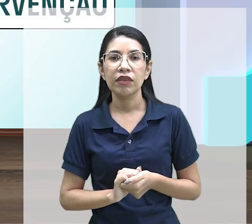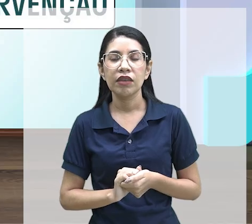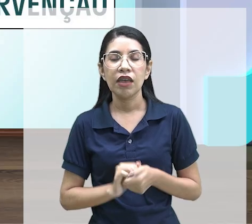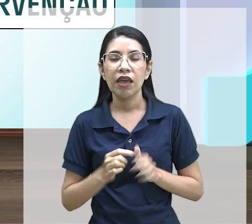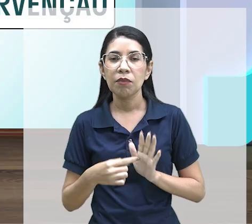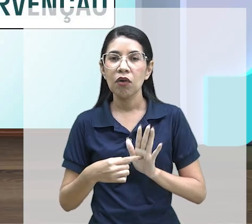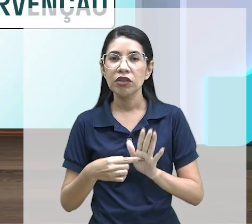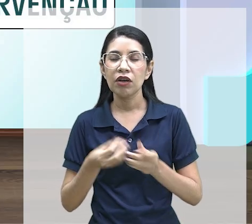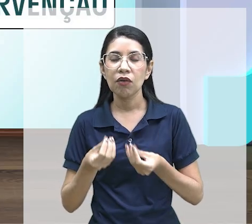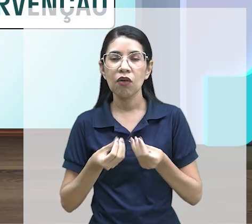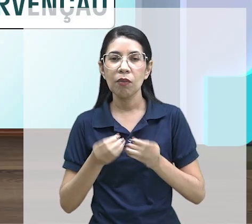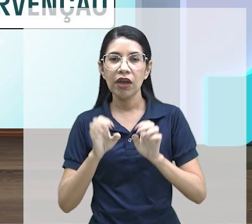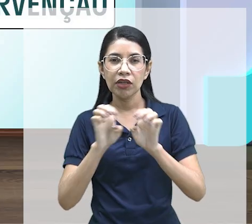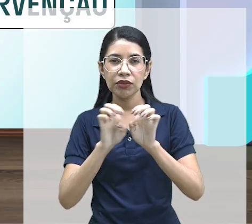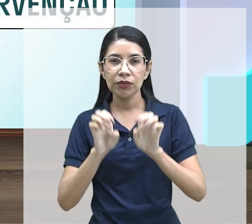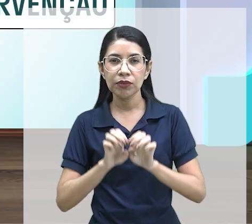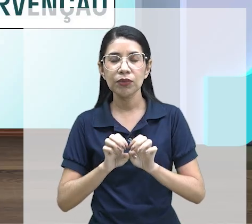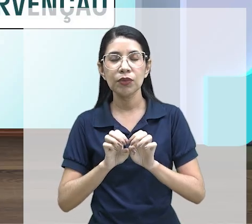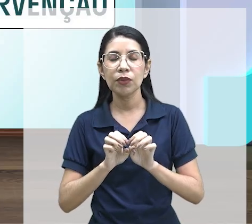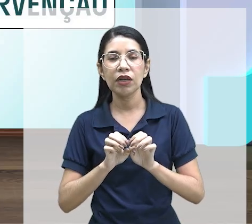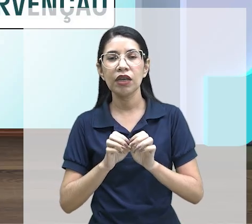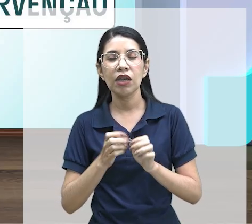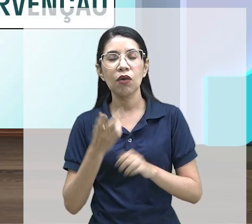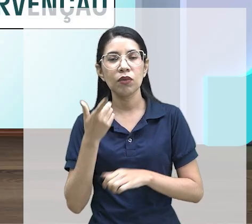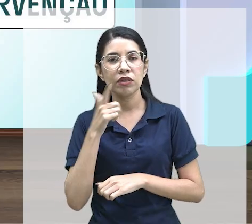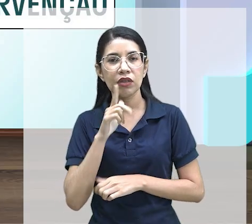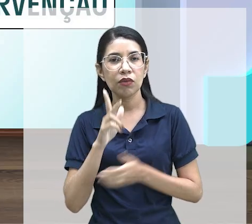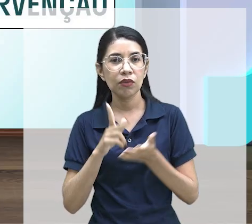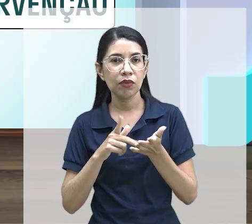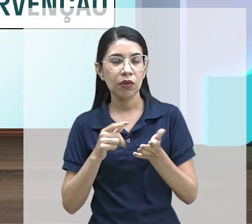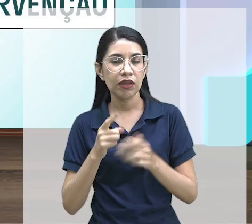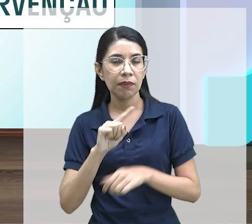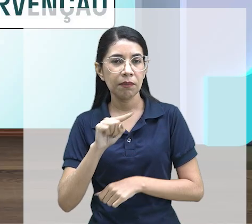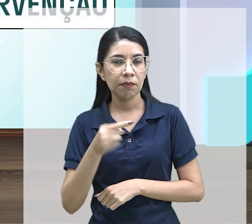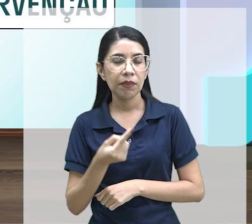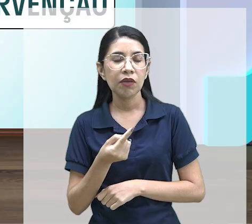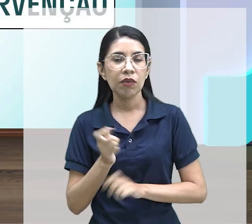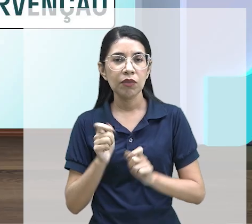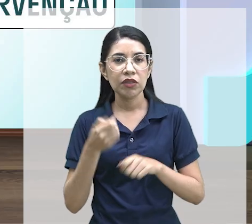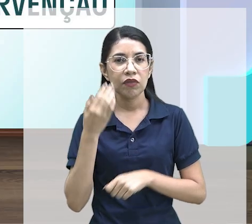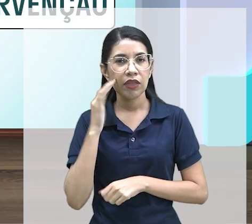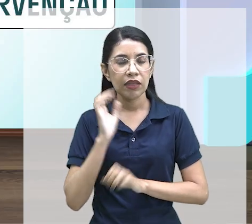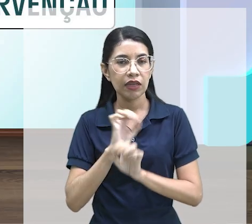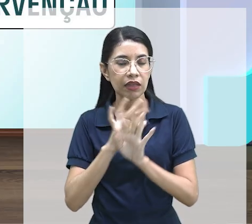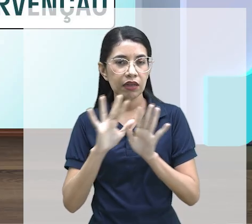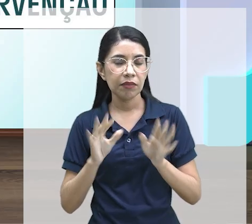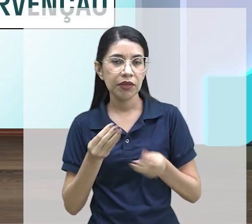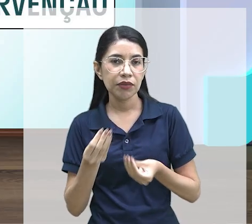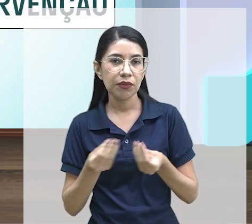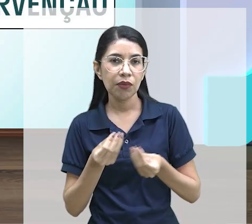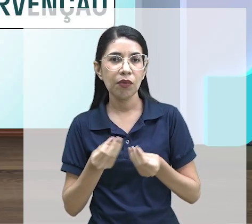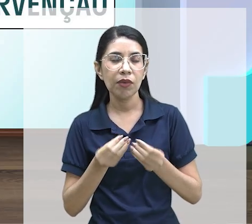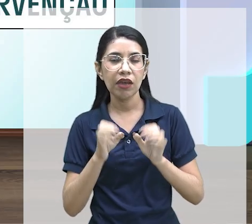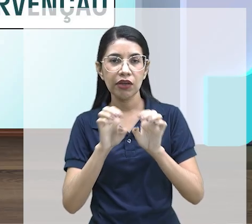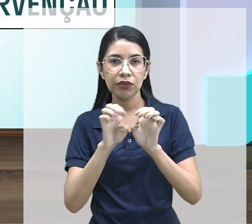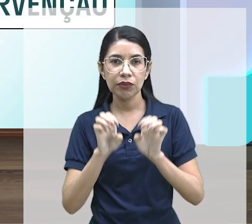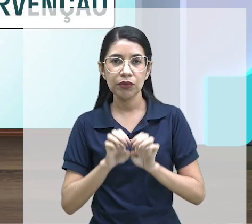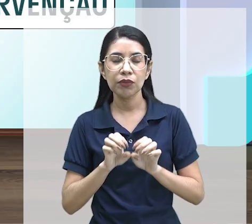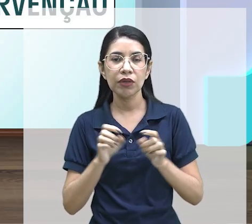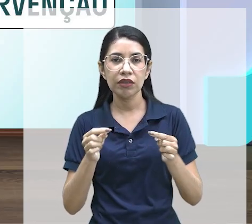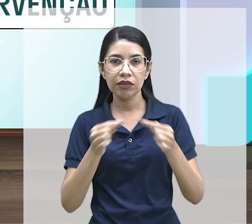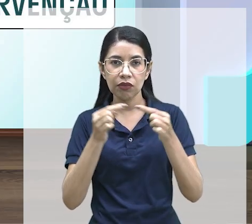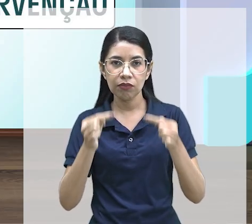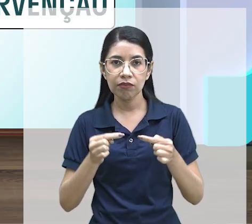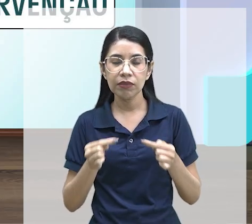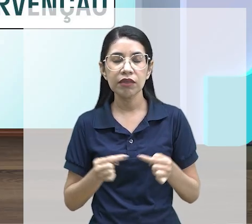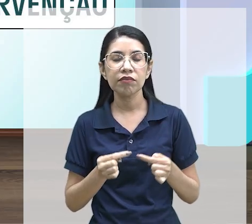uma redação, né, exemplar, uma redação que tirou nota 1000, para que a gente possa entender, então, como que essas peças elas se